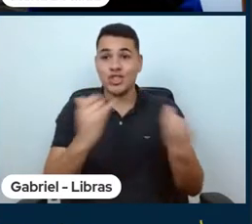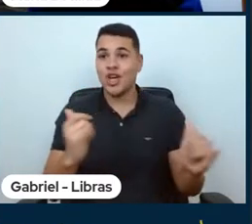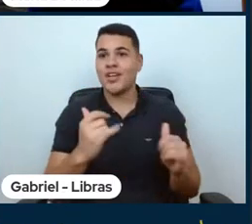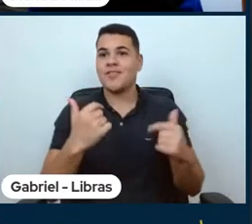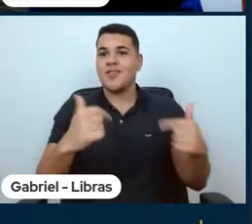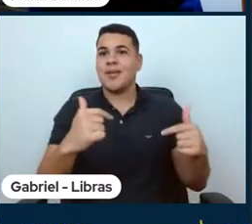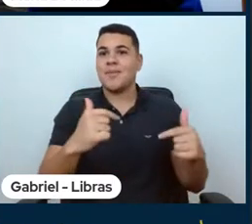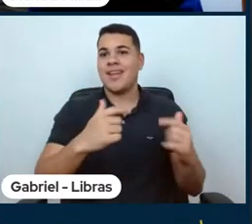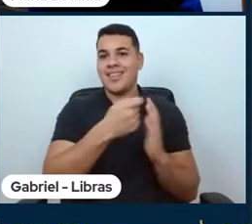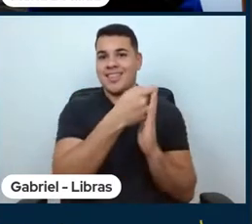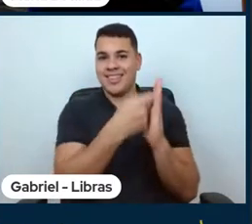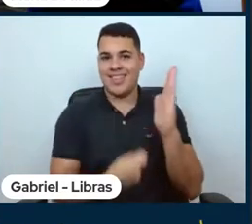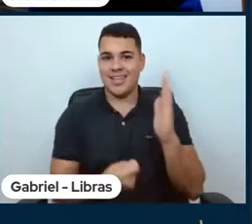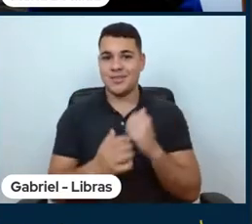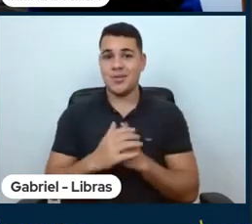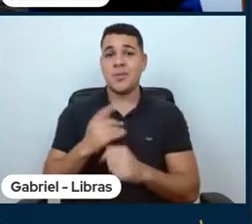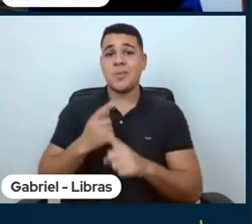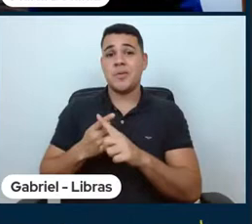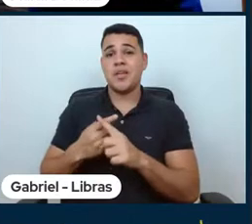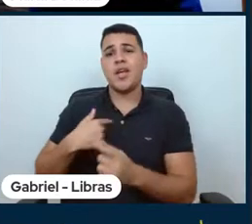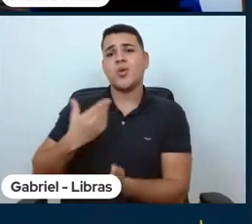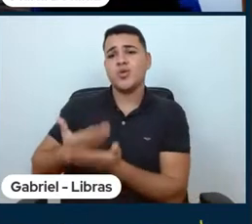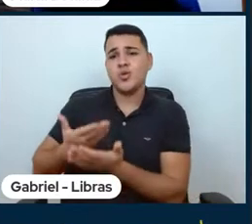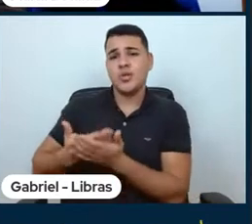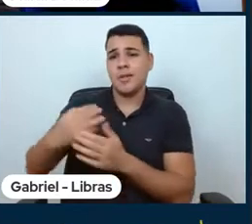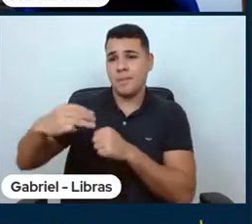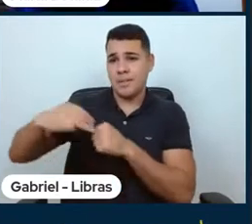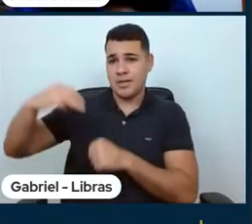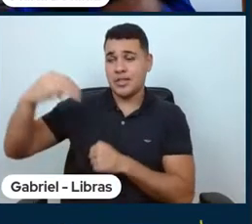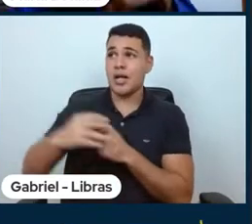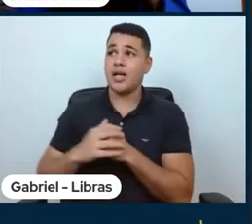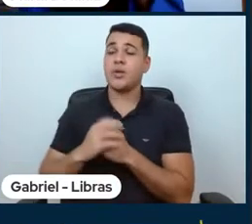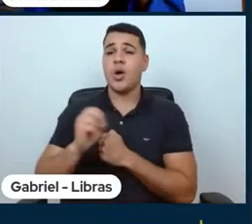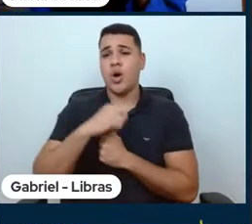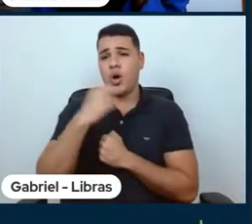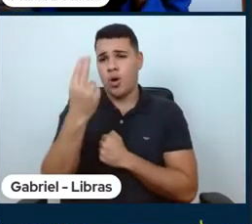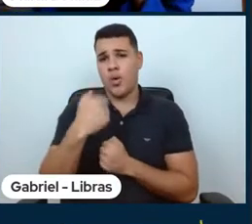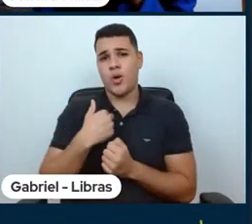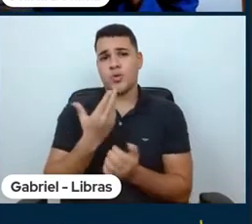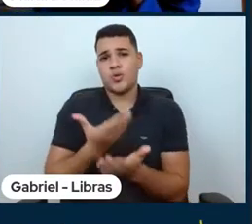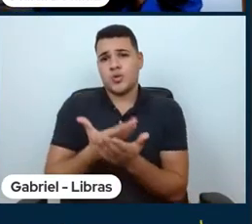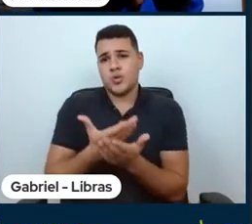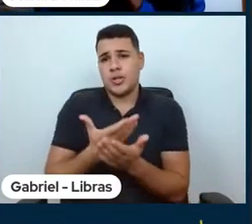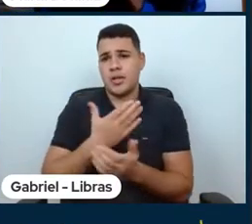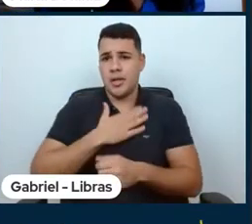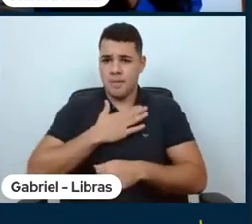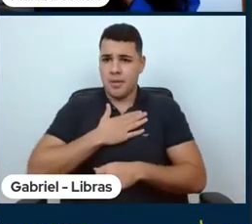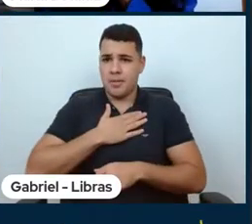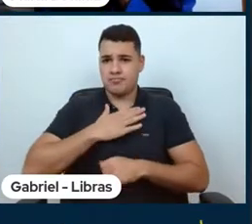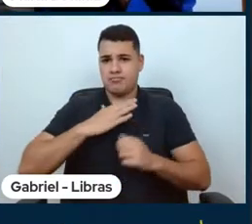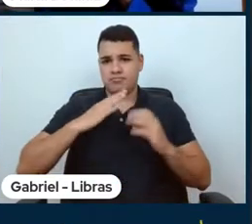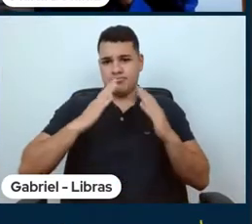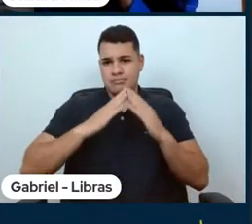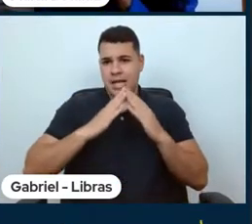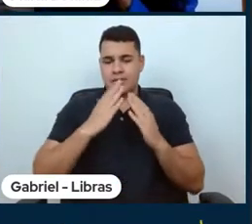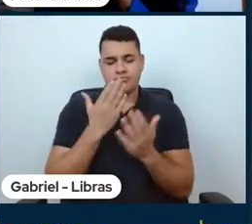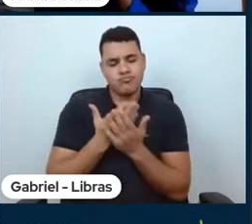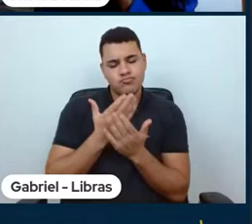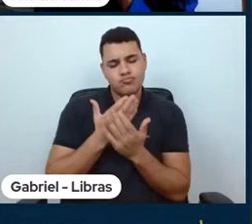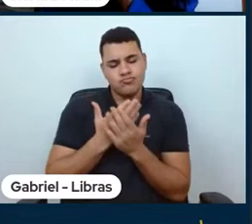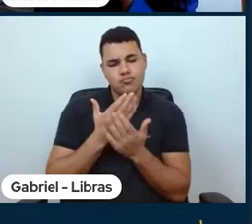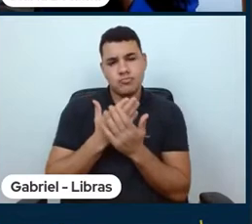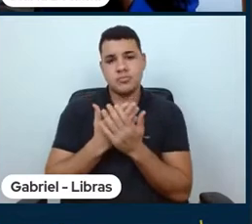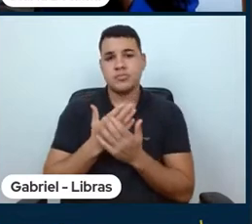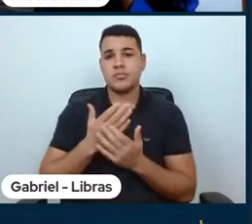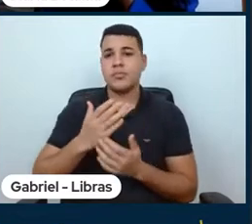tinha estudado no mestrado ou que eu estudava por conta própria, nenhum